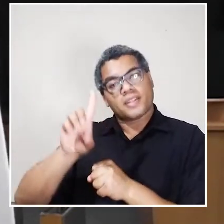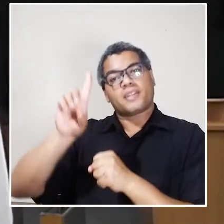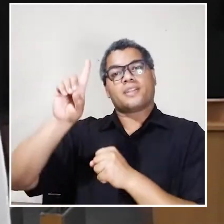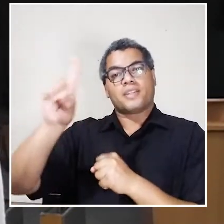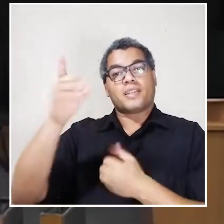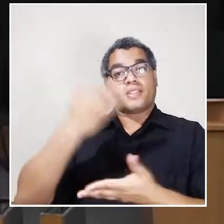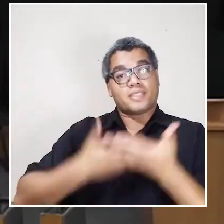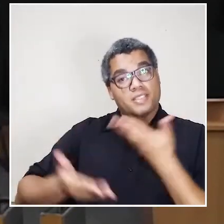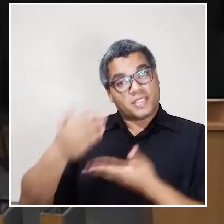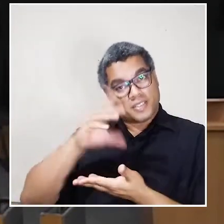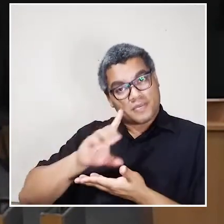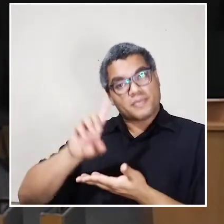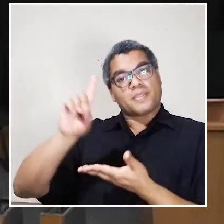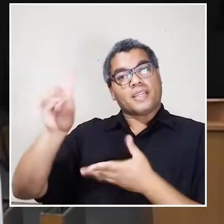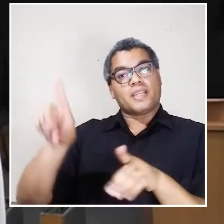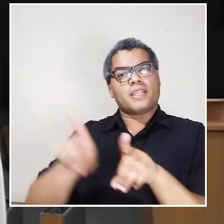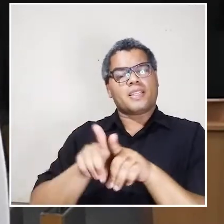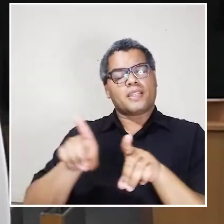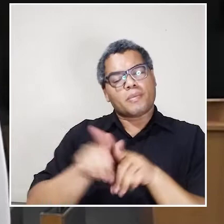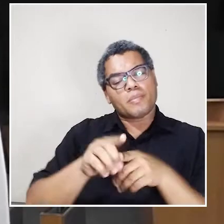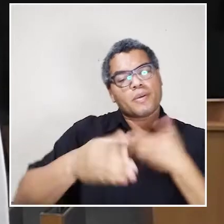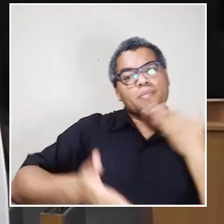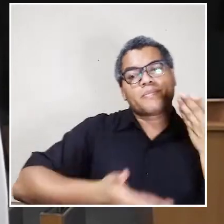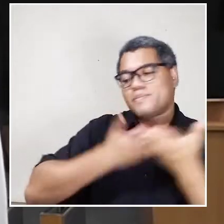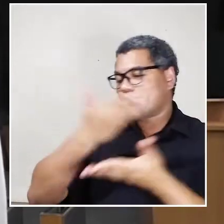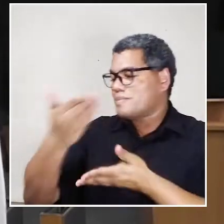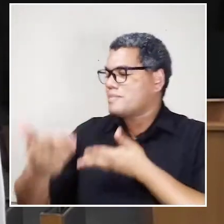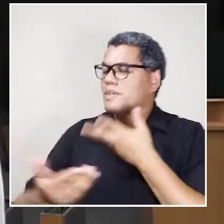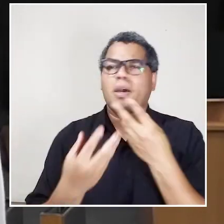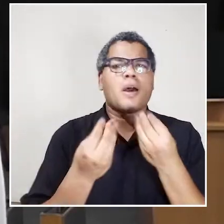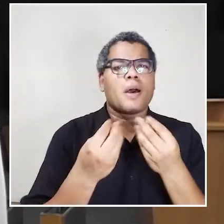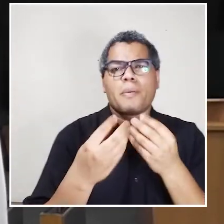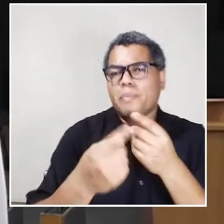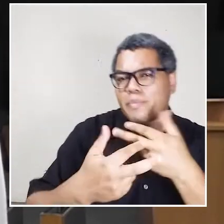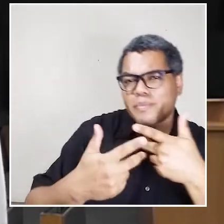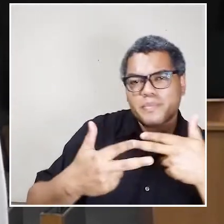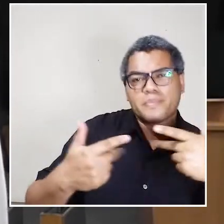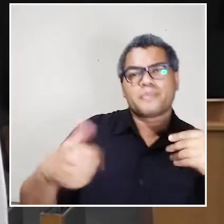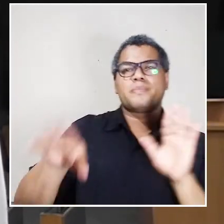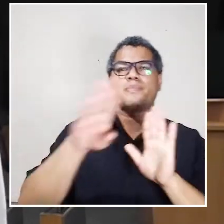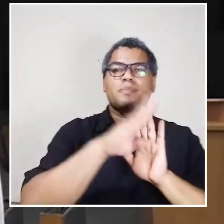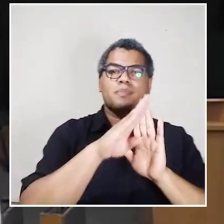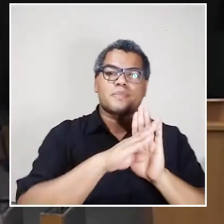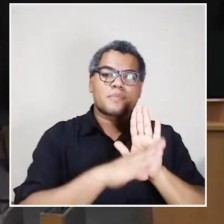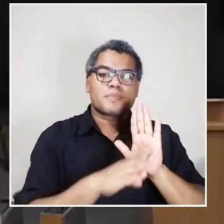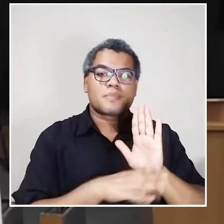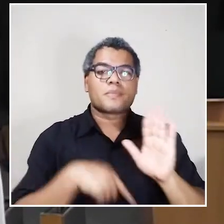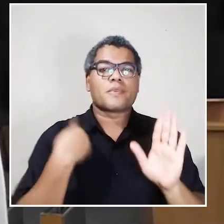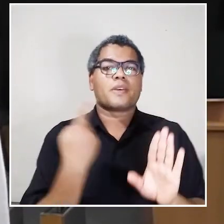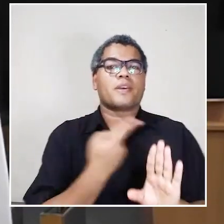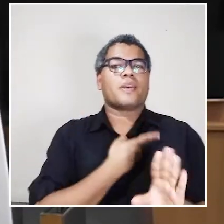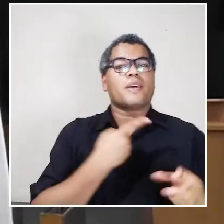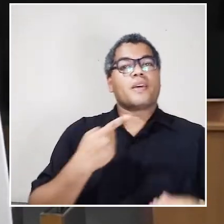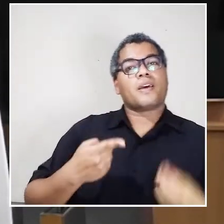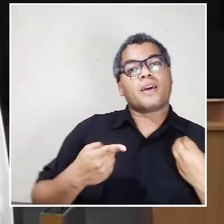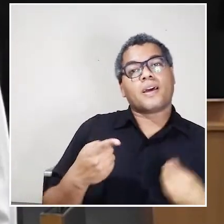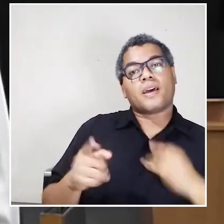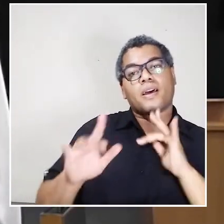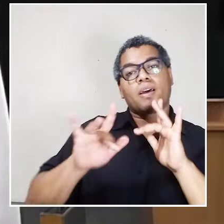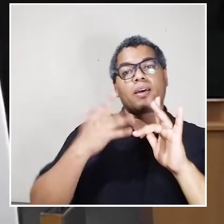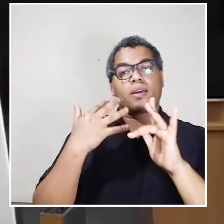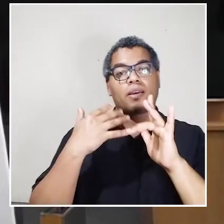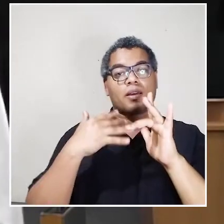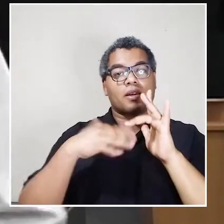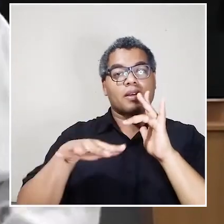de servirmos, também de lidarmos com as muitas tarefas da nossa vida. O uso das